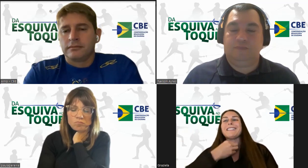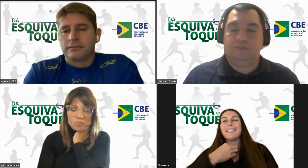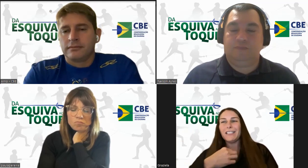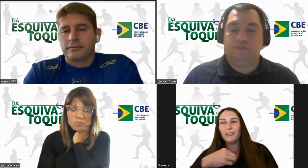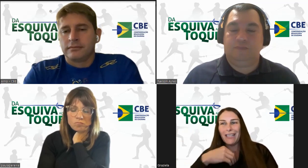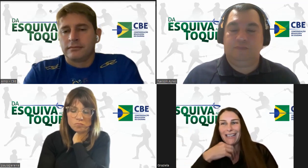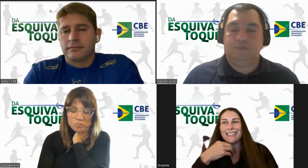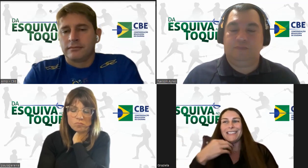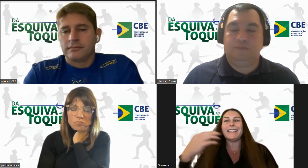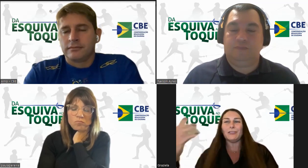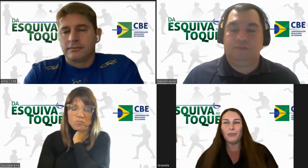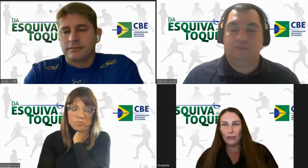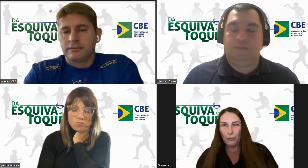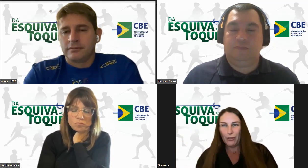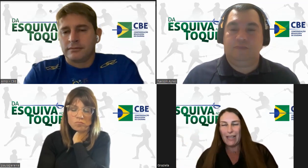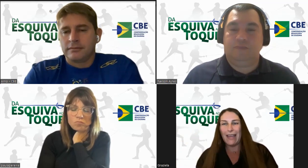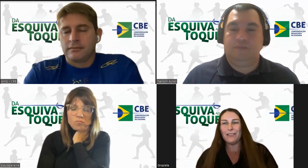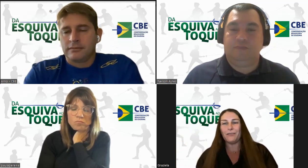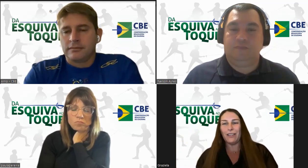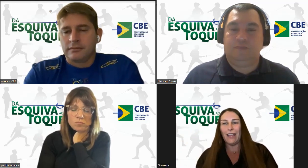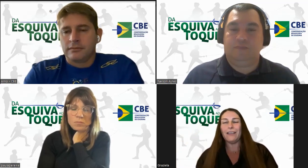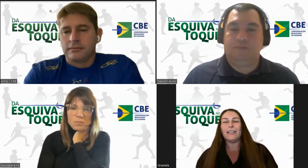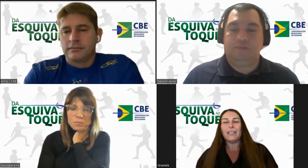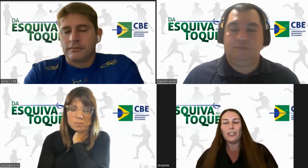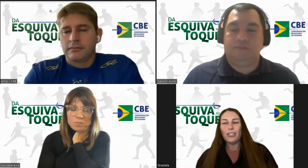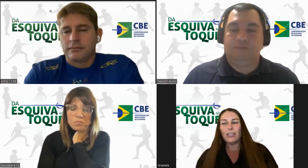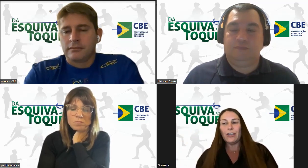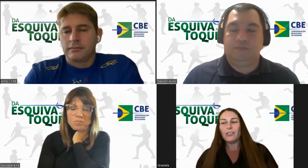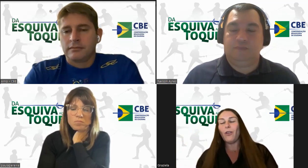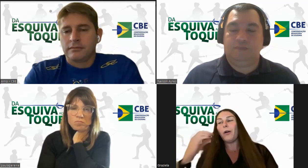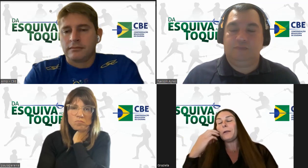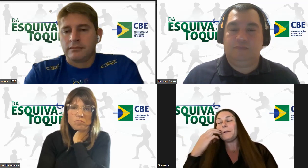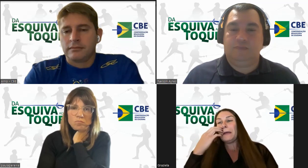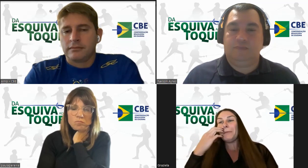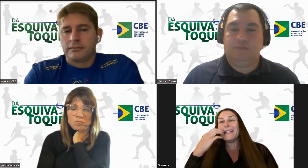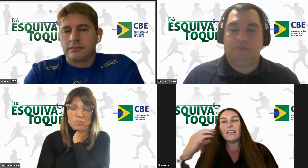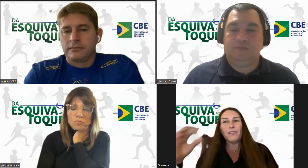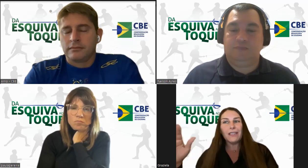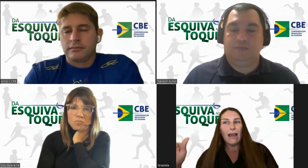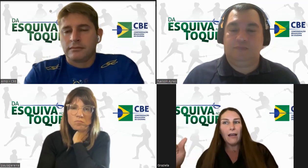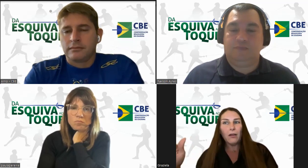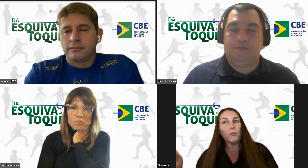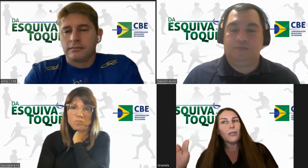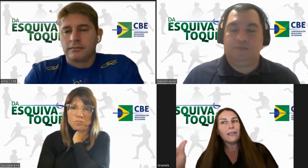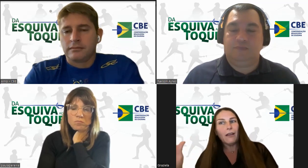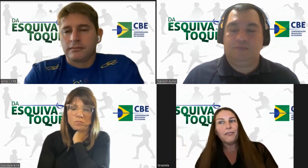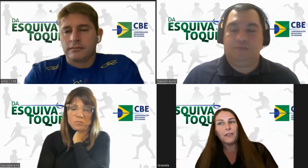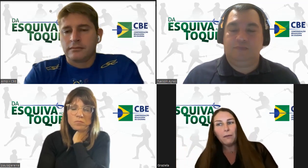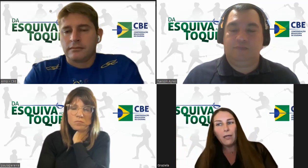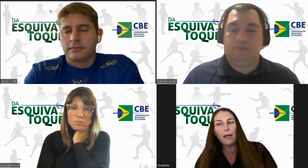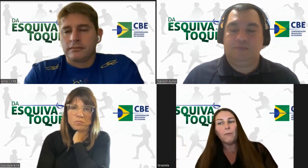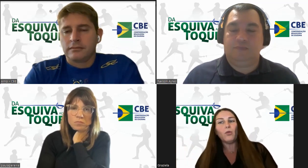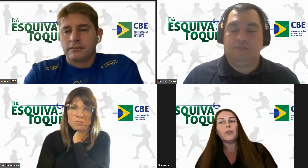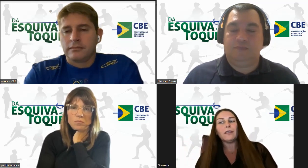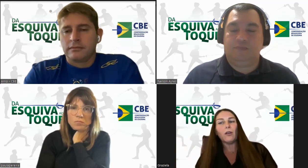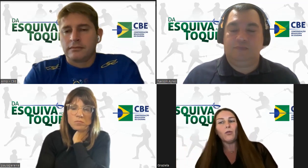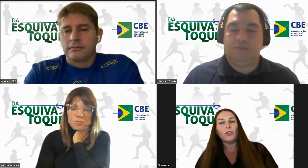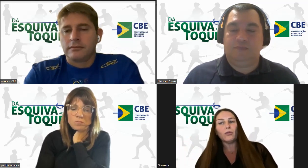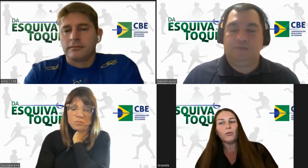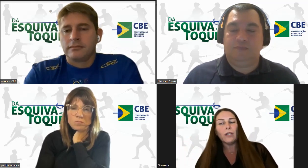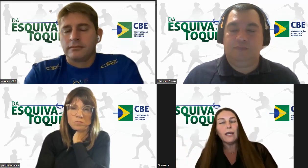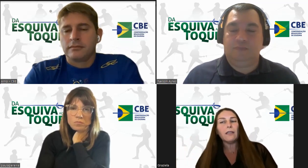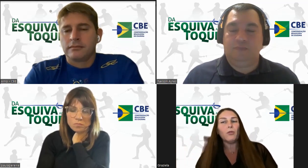se fosse conversando aquelas ia durante o processo né digestório mas evitar muita fibra